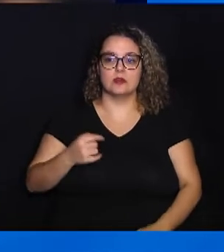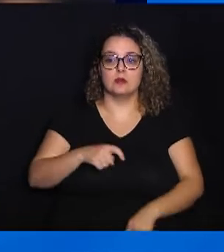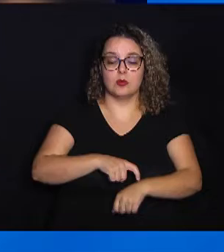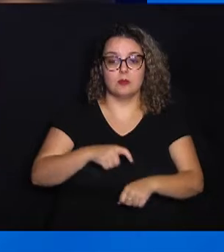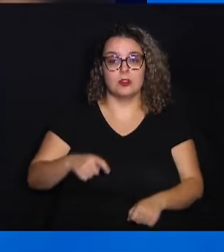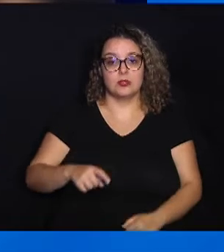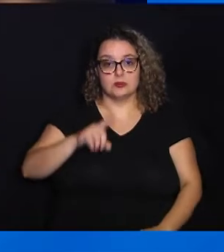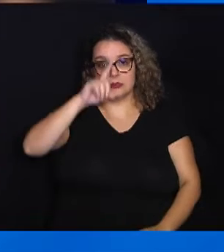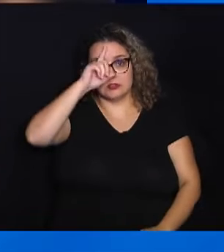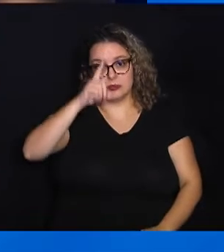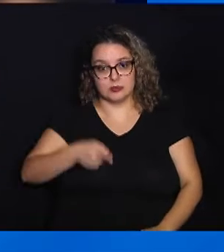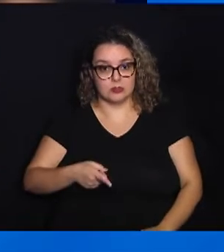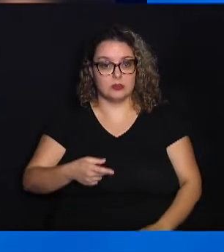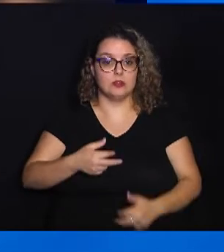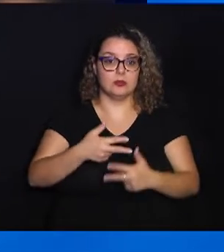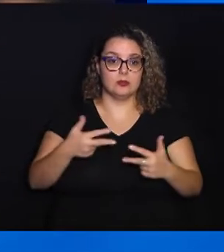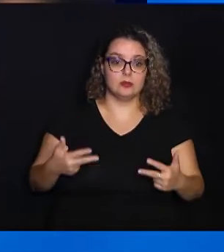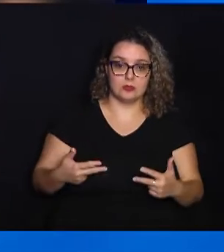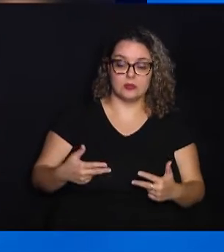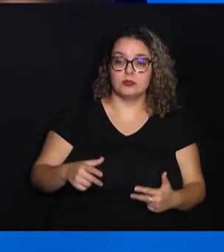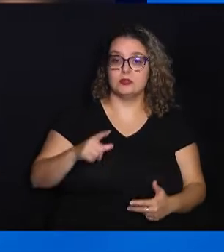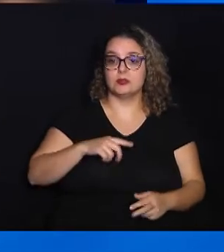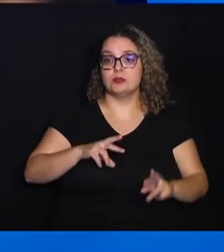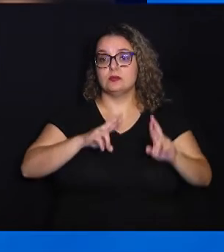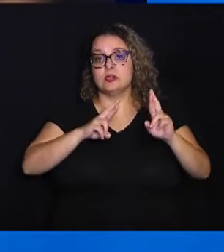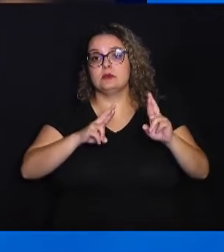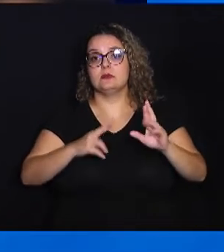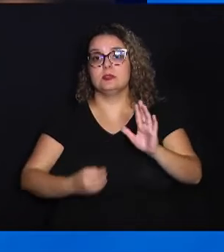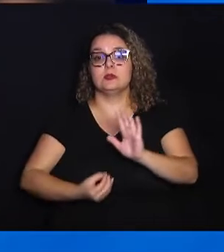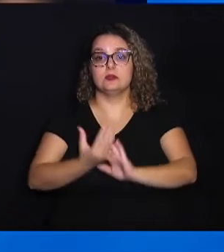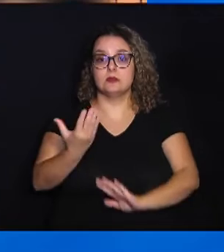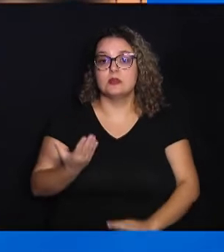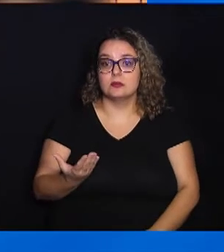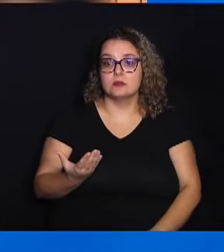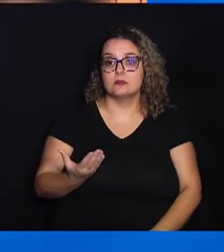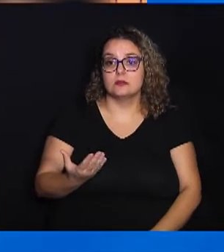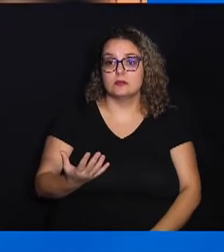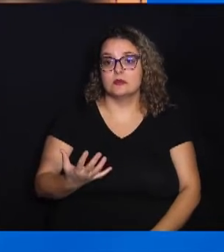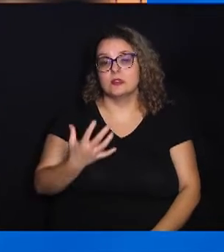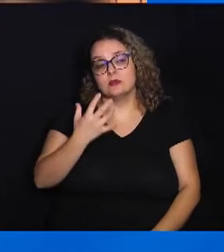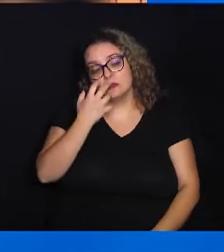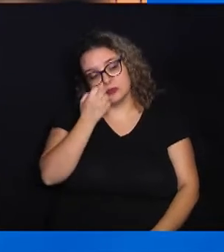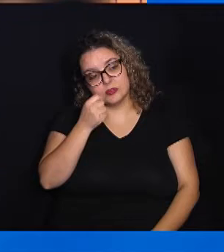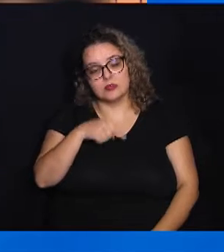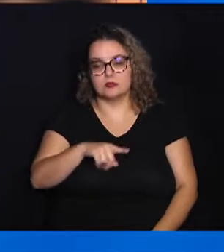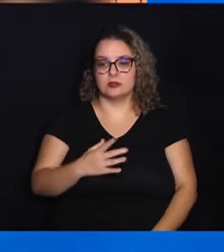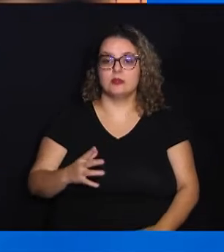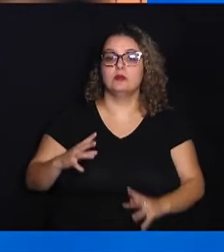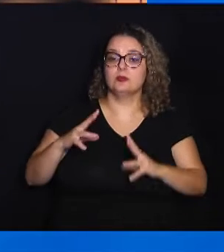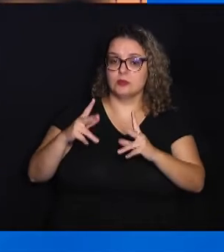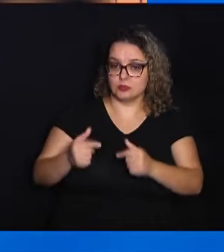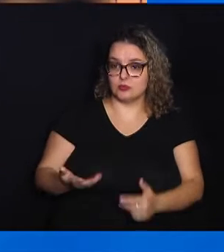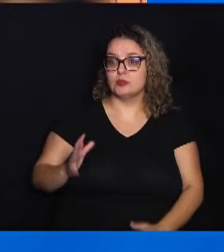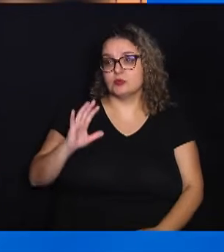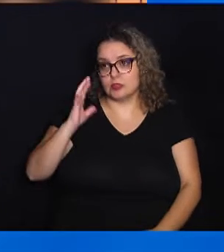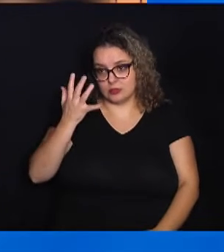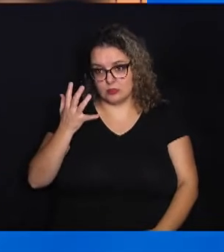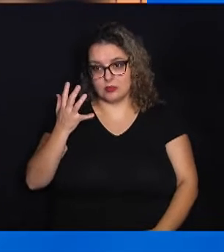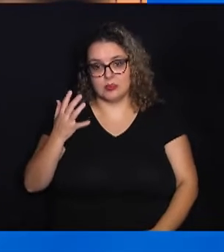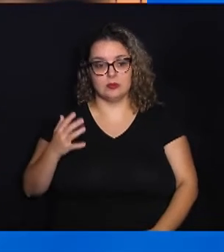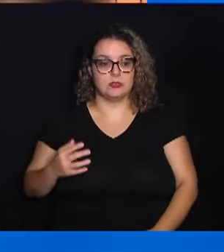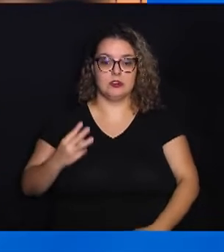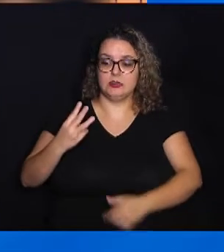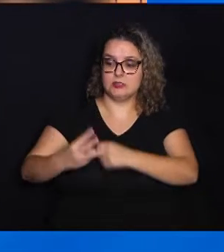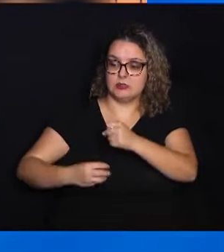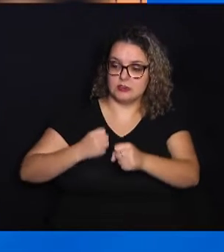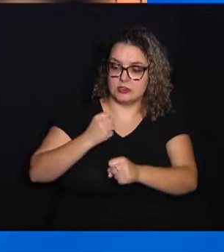que as pessoas tinham uma expectativa criada e eu as decepcionasse. Sim. Então, tudo isso que aconteceu durante esses 3